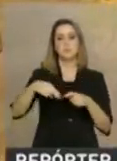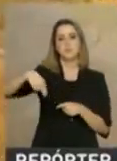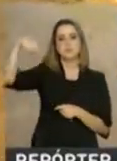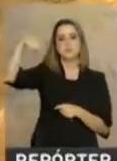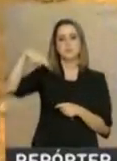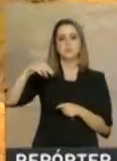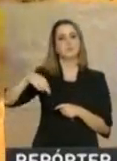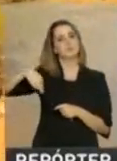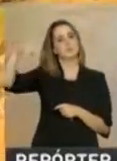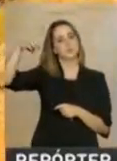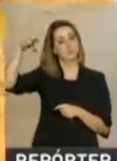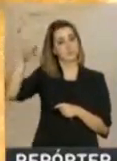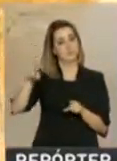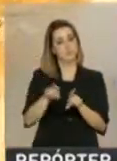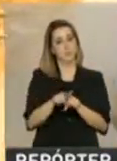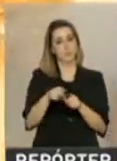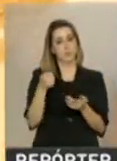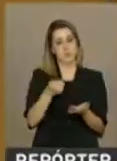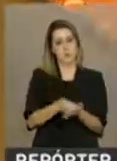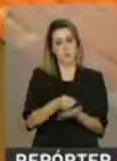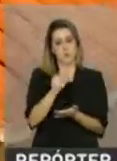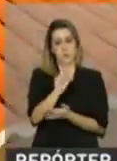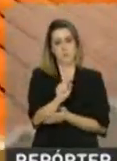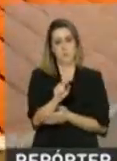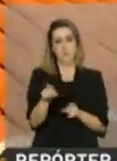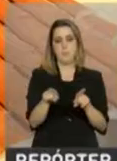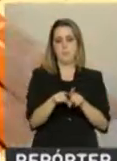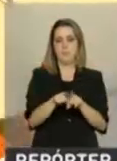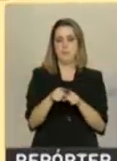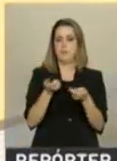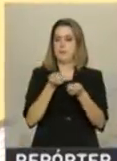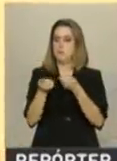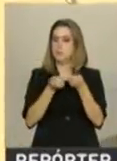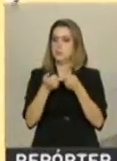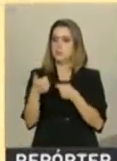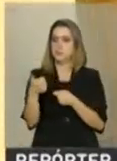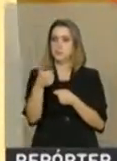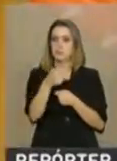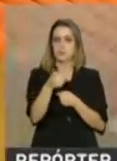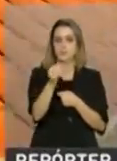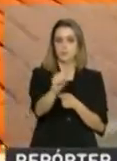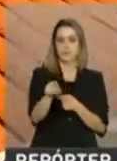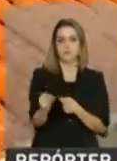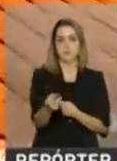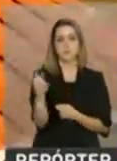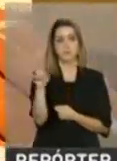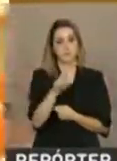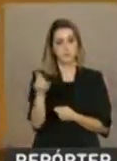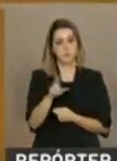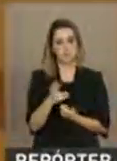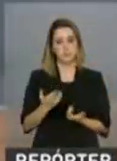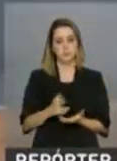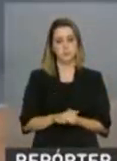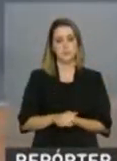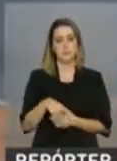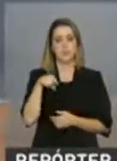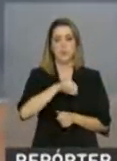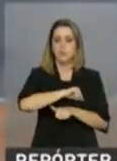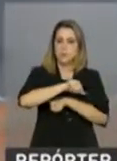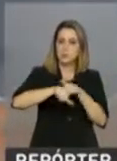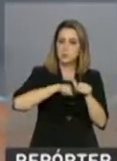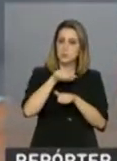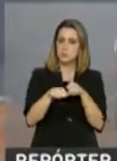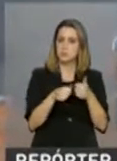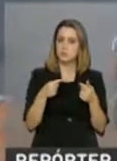teto do valor dos imóveis financiados pelo programa também foi corrigido de 170 mil para 180 mil reais com as mudanças